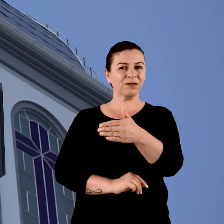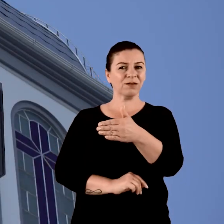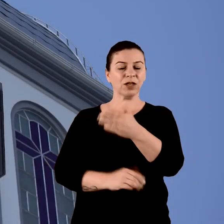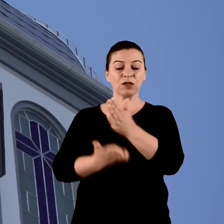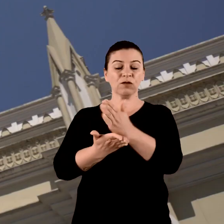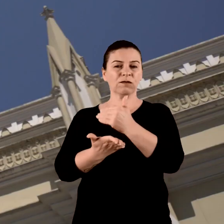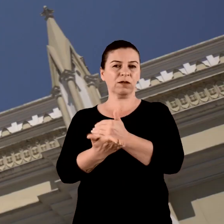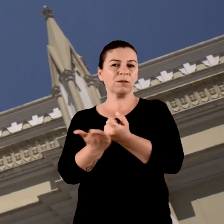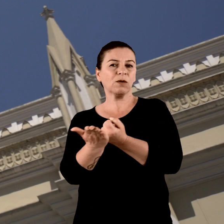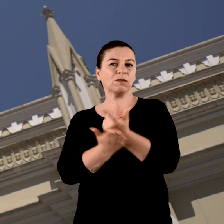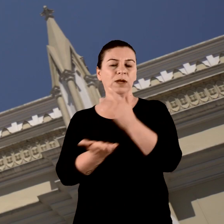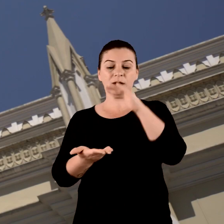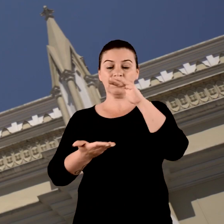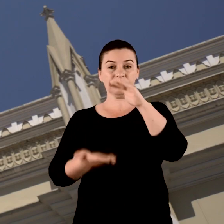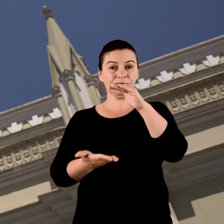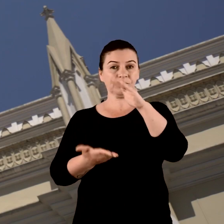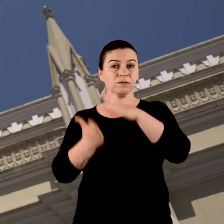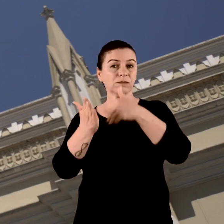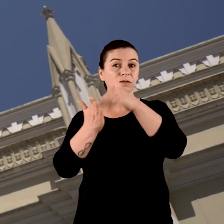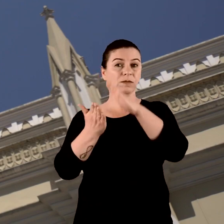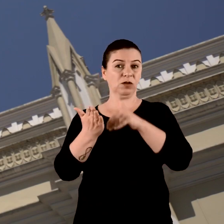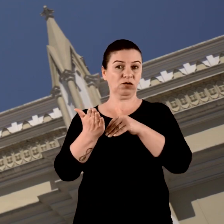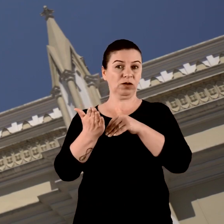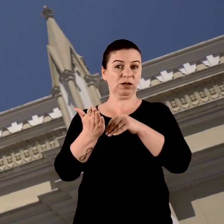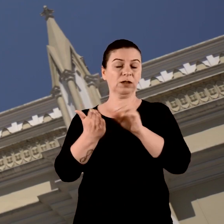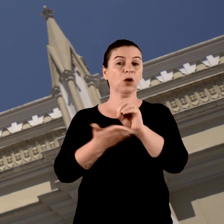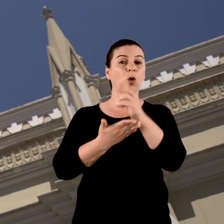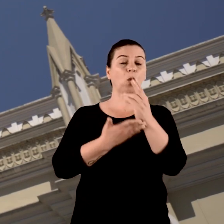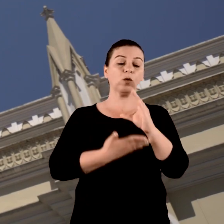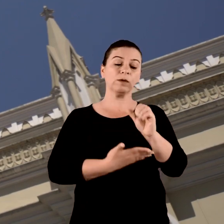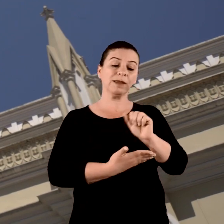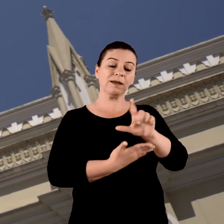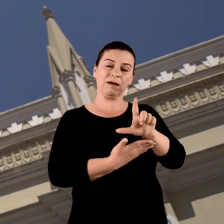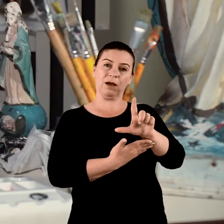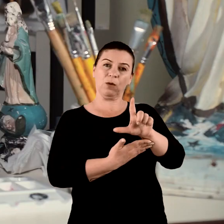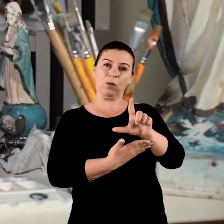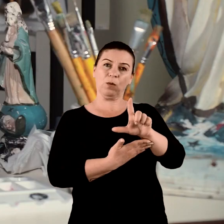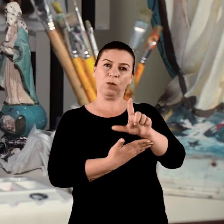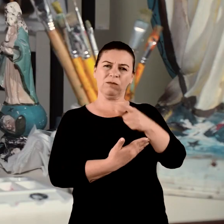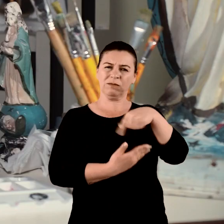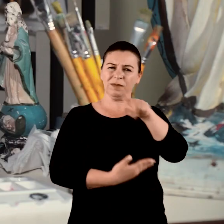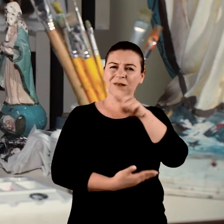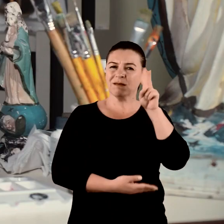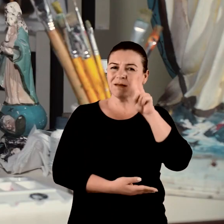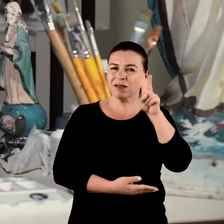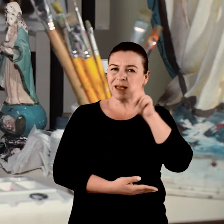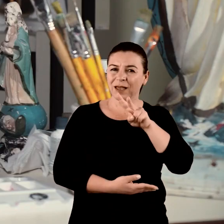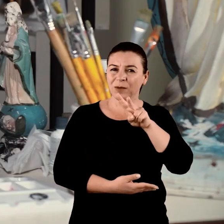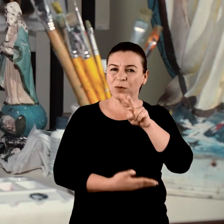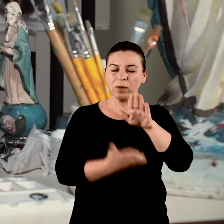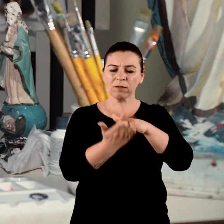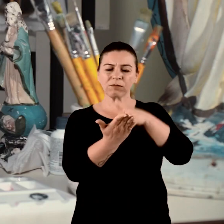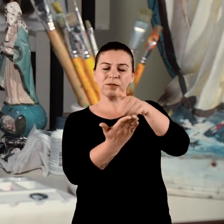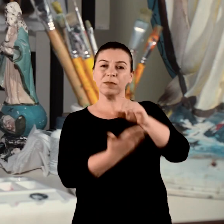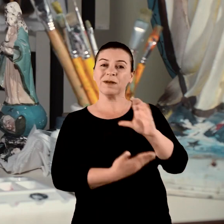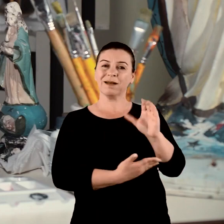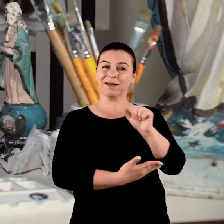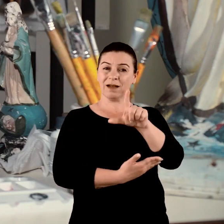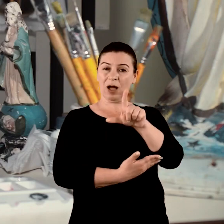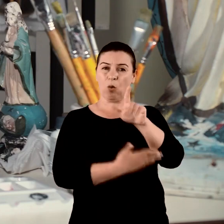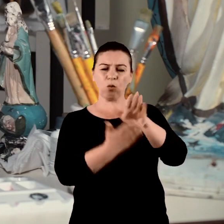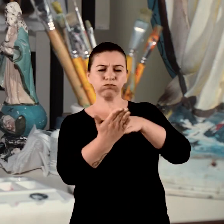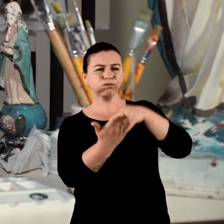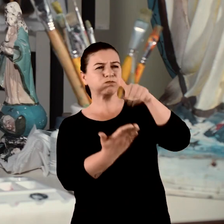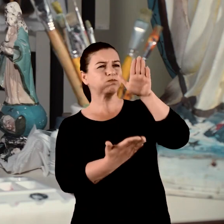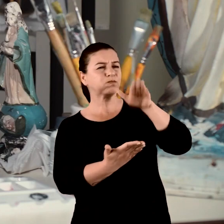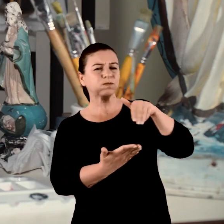o dinheiro para comprar uma lata de tinta ou de cal. Muitas são caiadas. Não sei se alguém lembra do tempo que